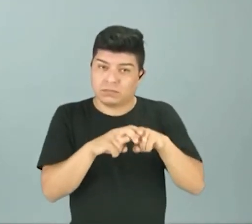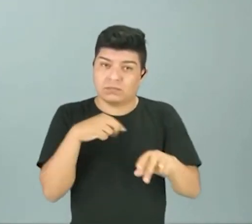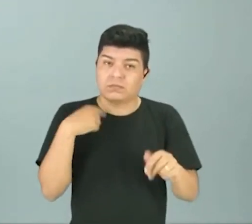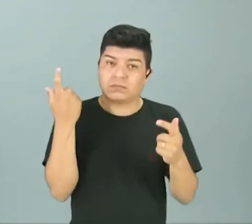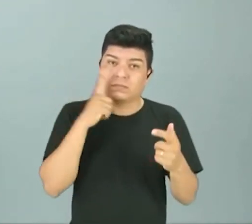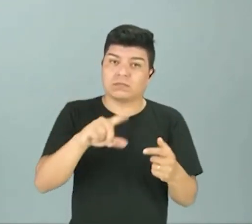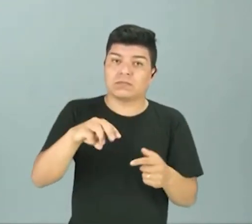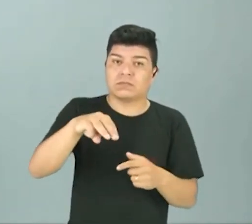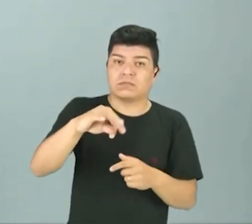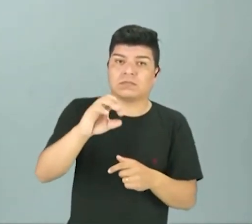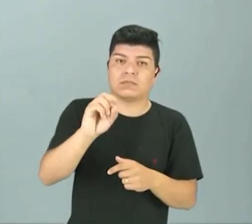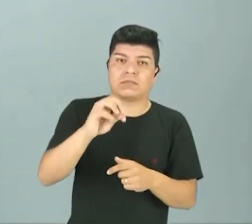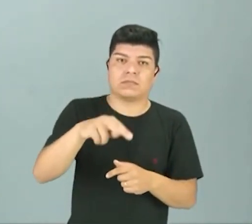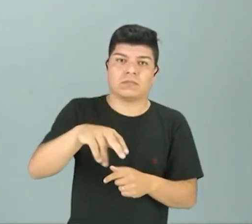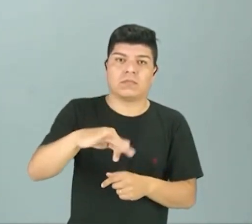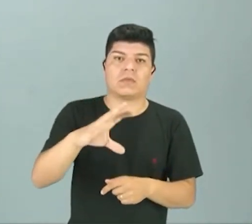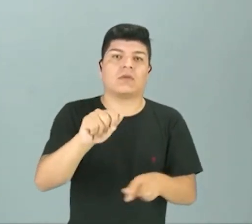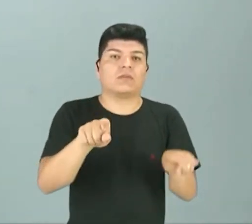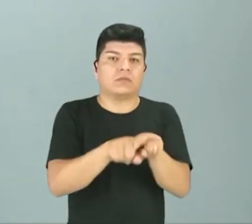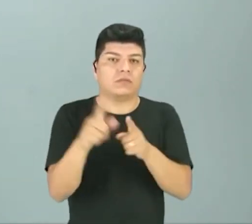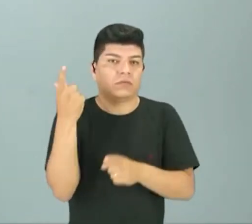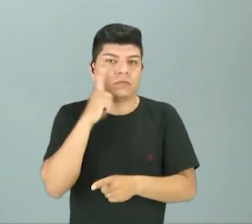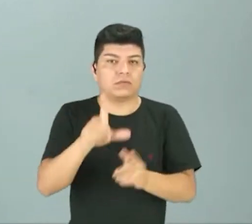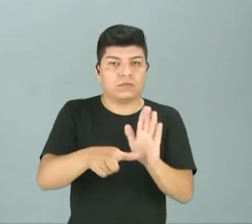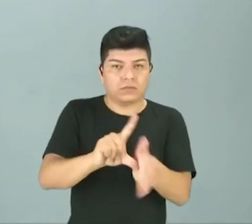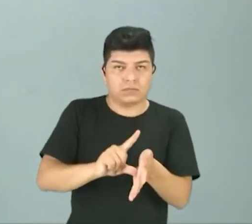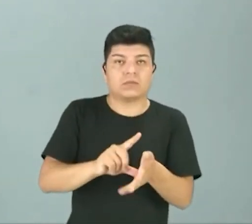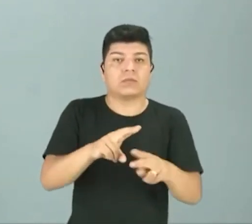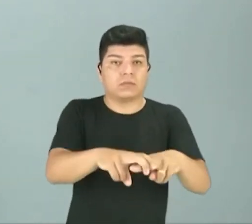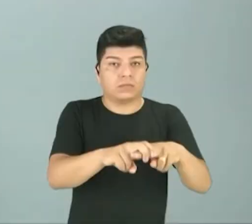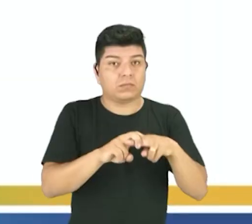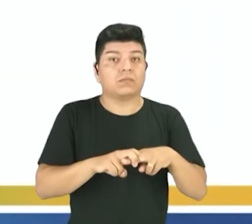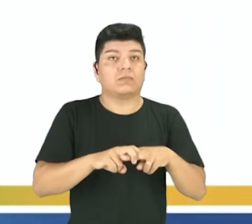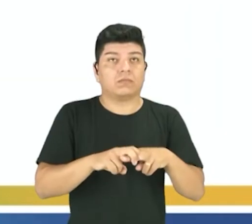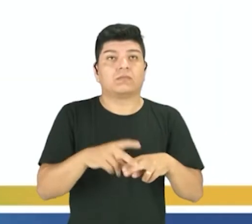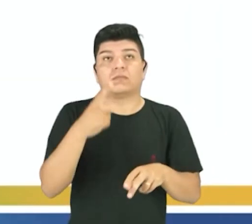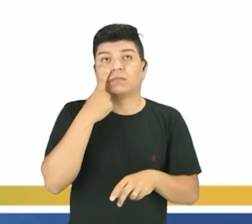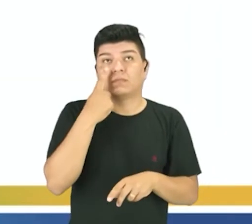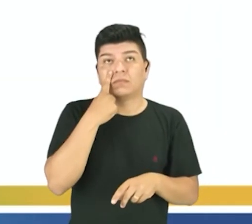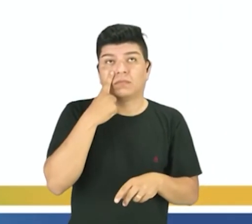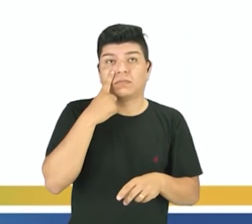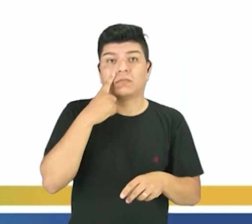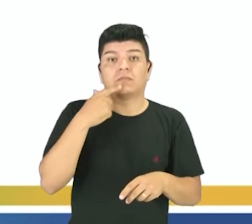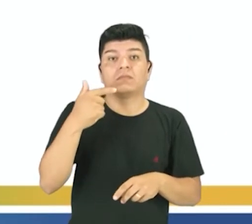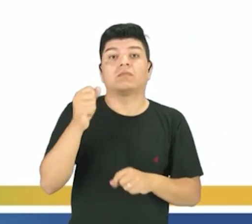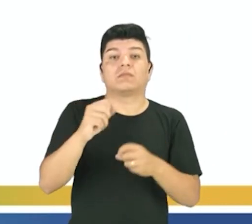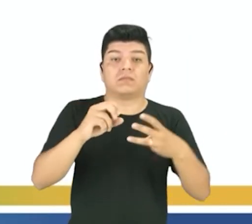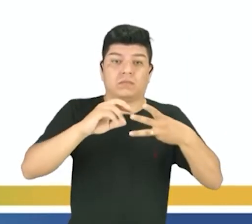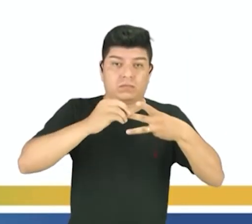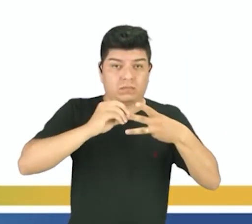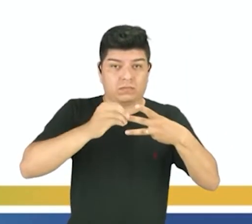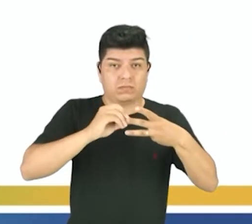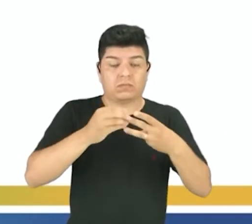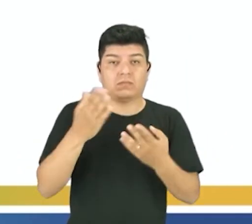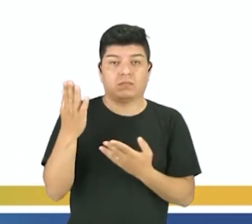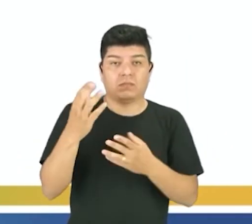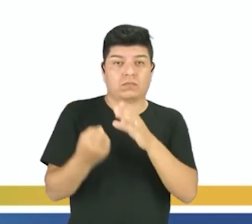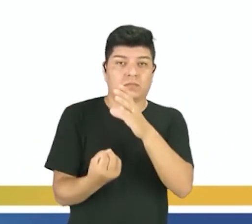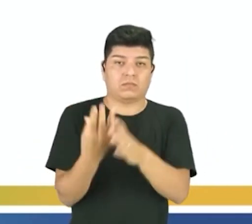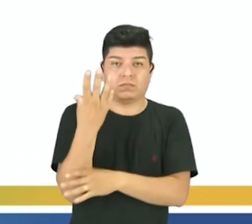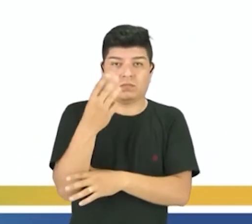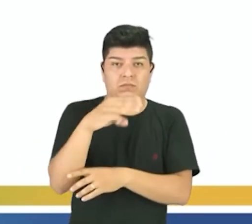capacidade mitótica anteriormente adquirida, né? Então, ó, vocês podem ver que essas células que são produzidas